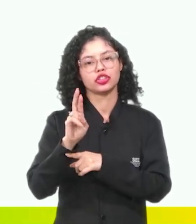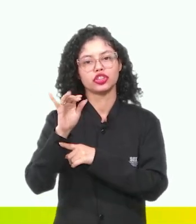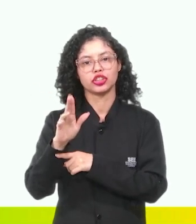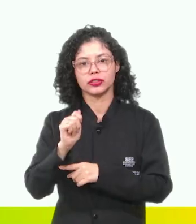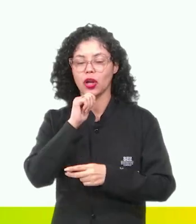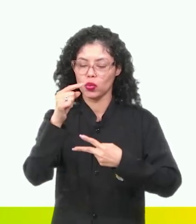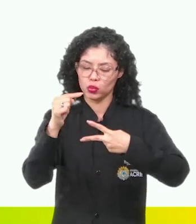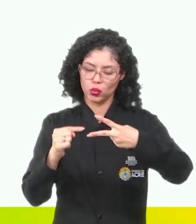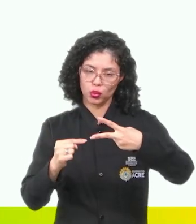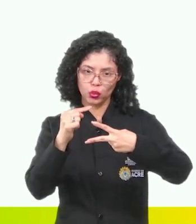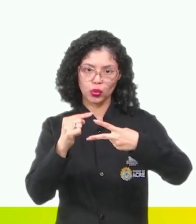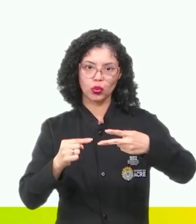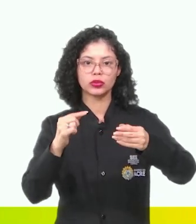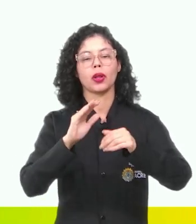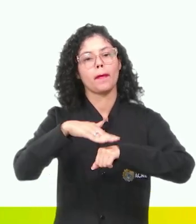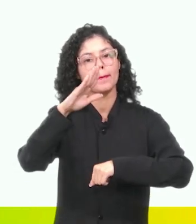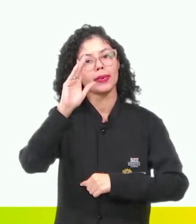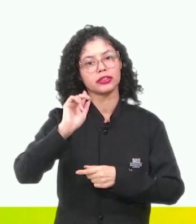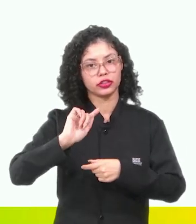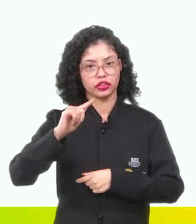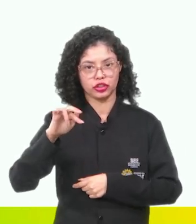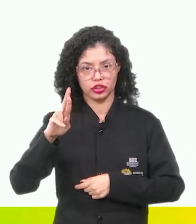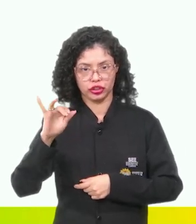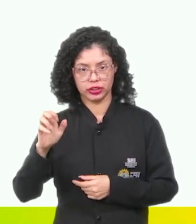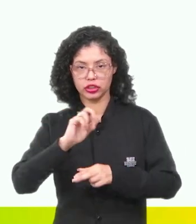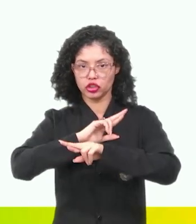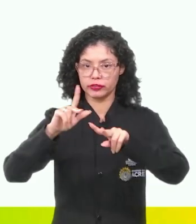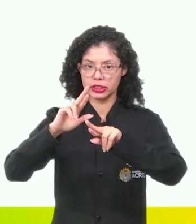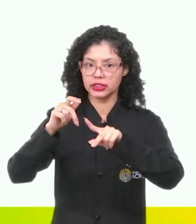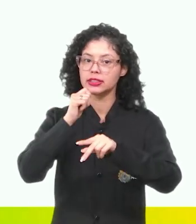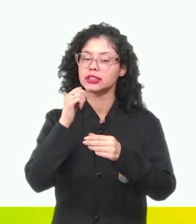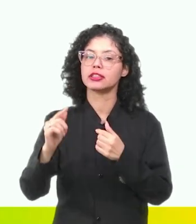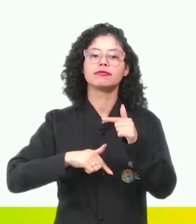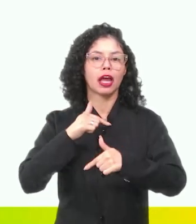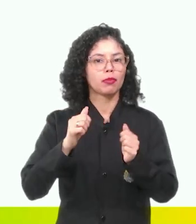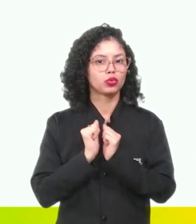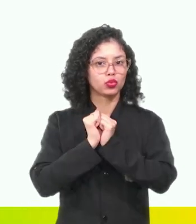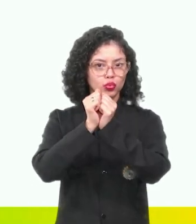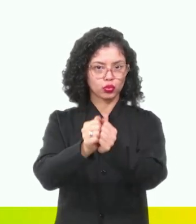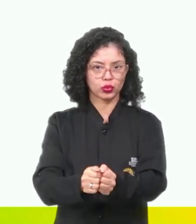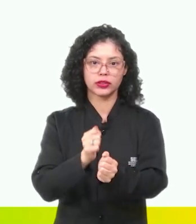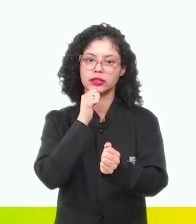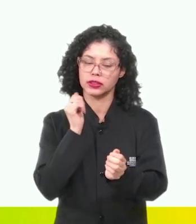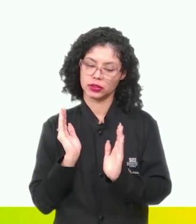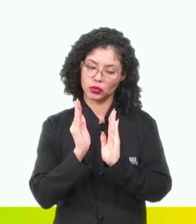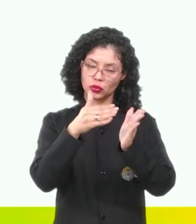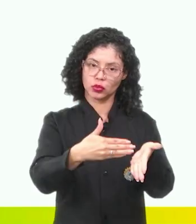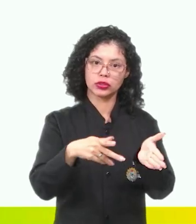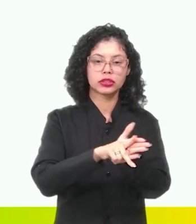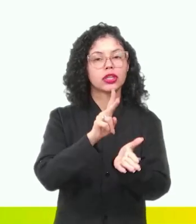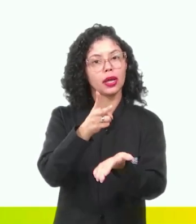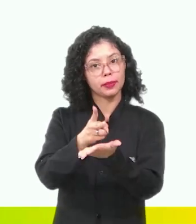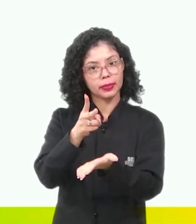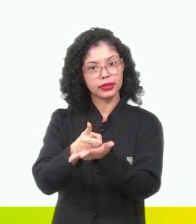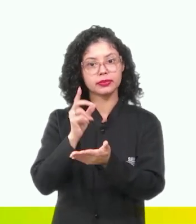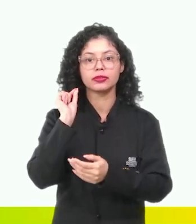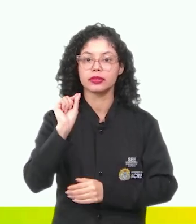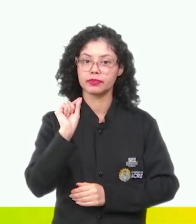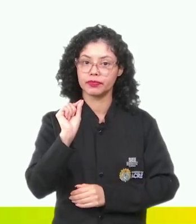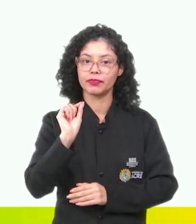quando dois ou mais genes diferentes trabalham juntos para determinar a mesma, olha